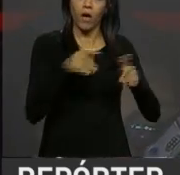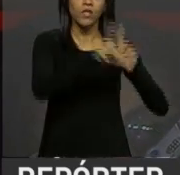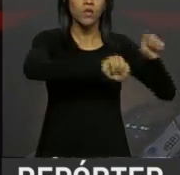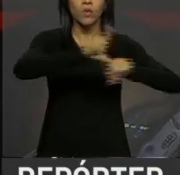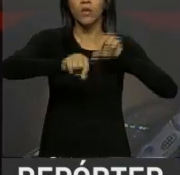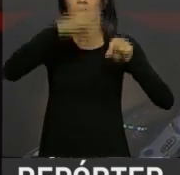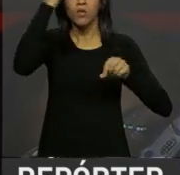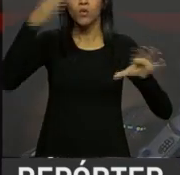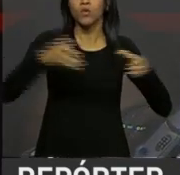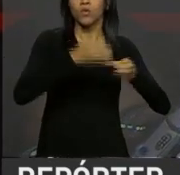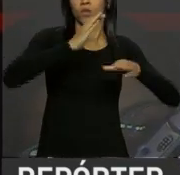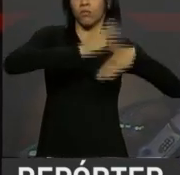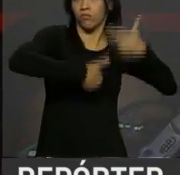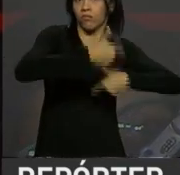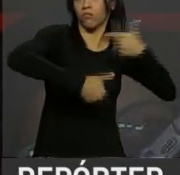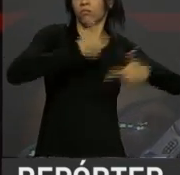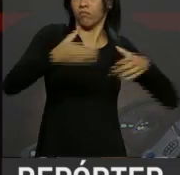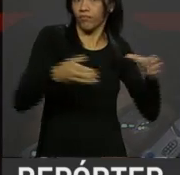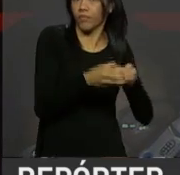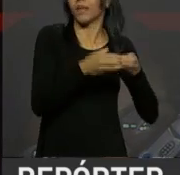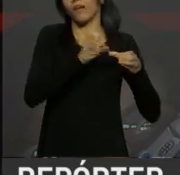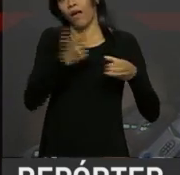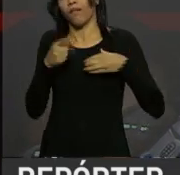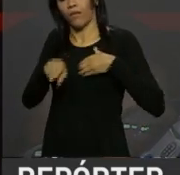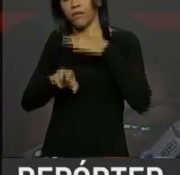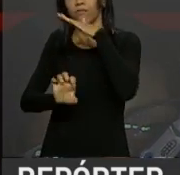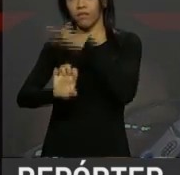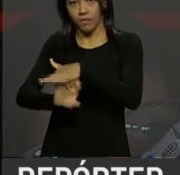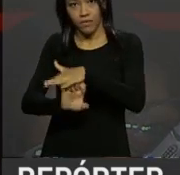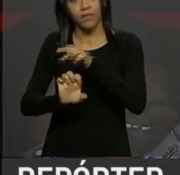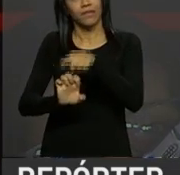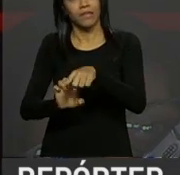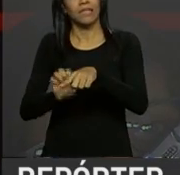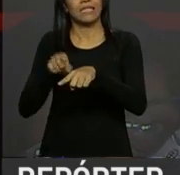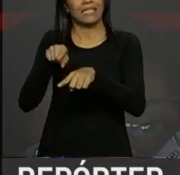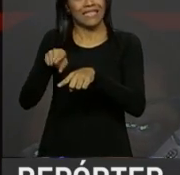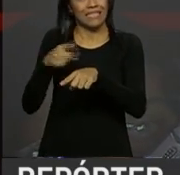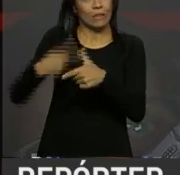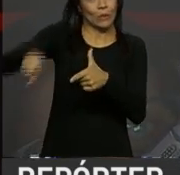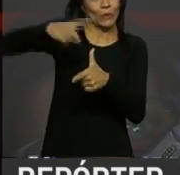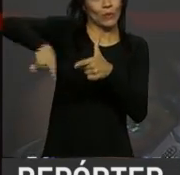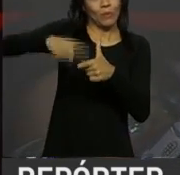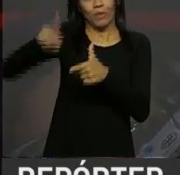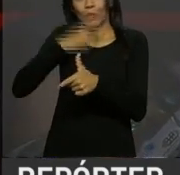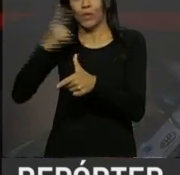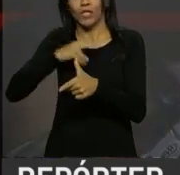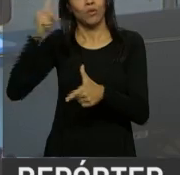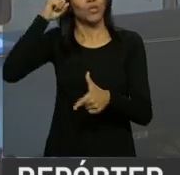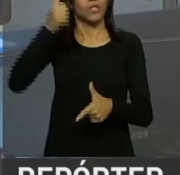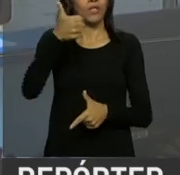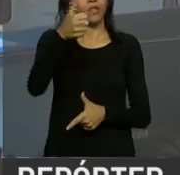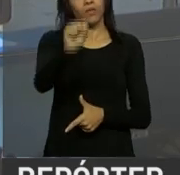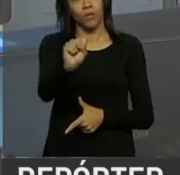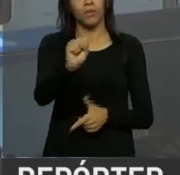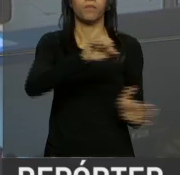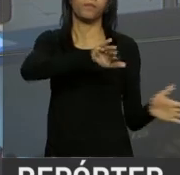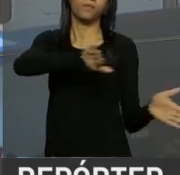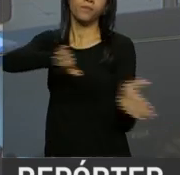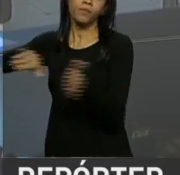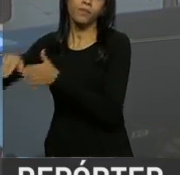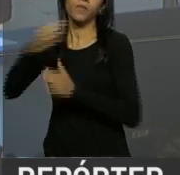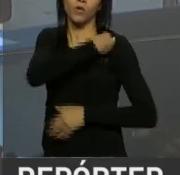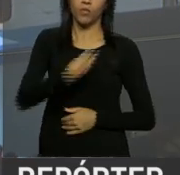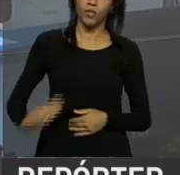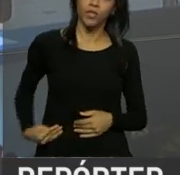essa questão da Eletrobras, pelo prazo, ele, enfim, se colocou na frente pela urgência do dia 18. O ministro